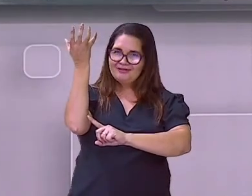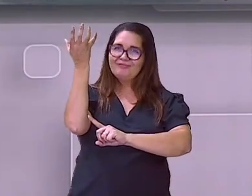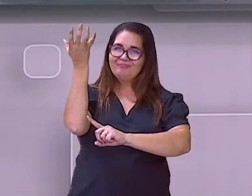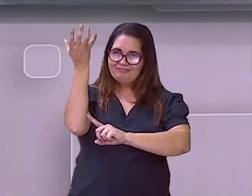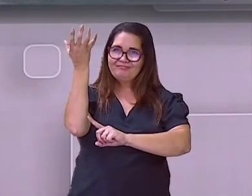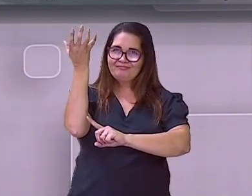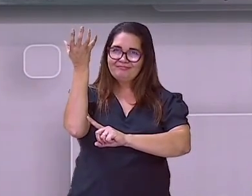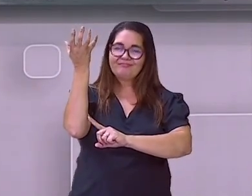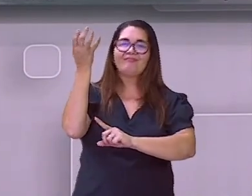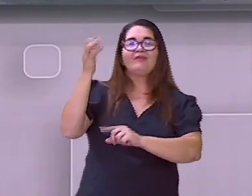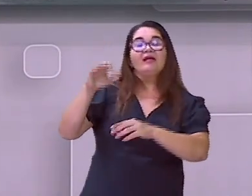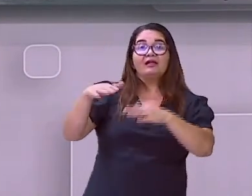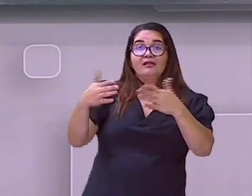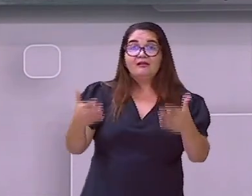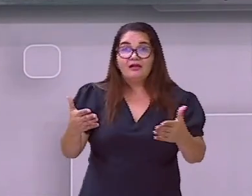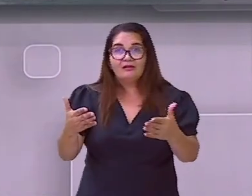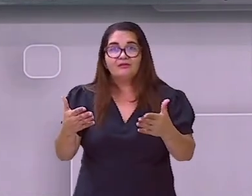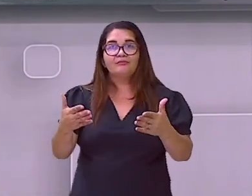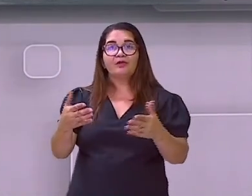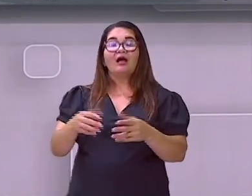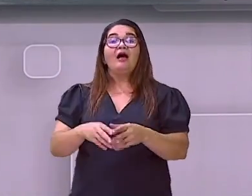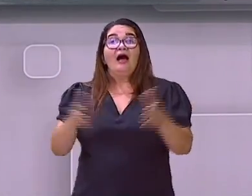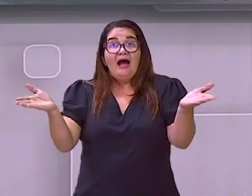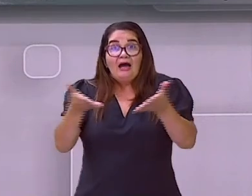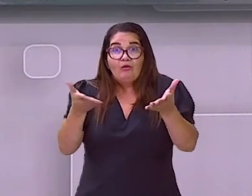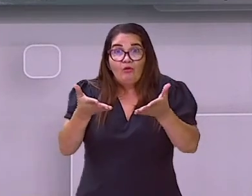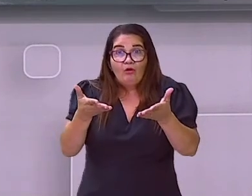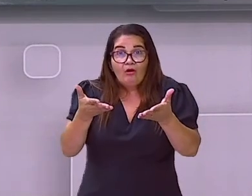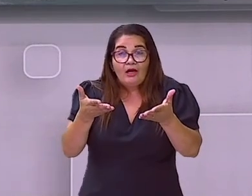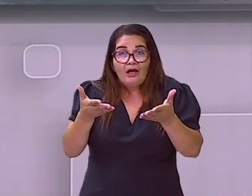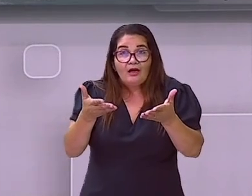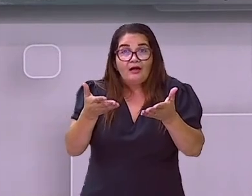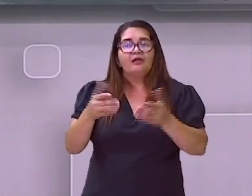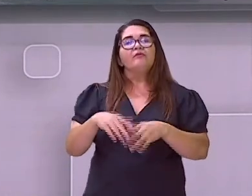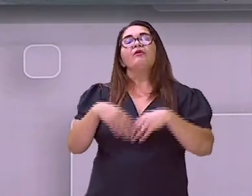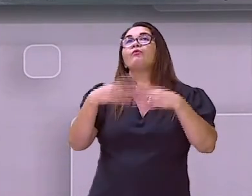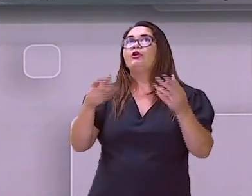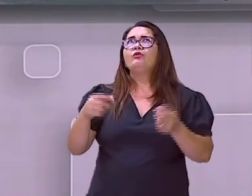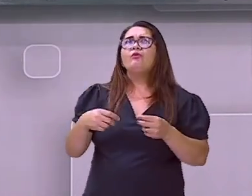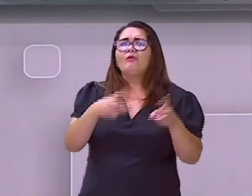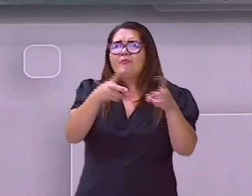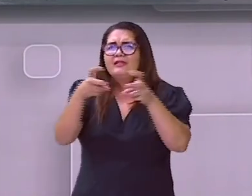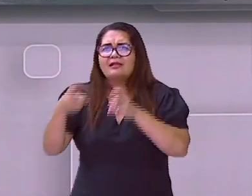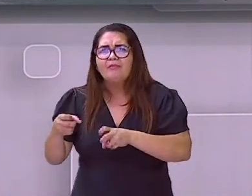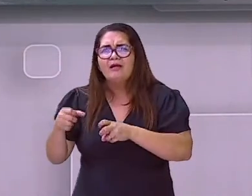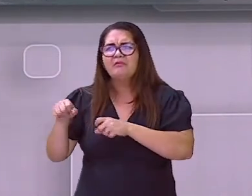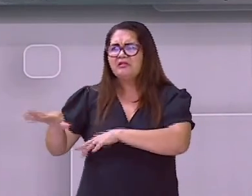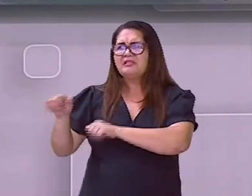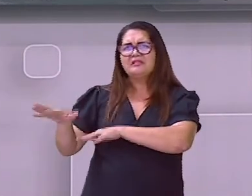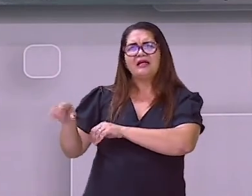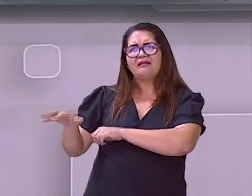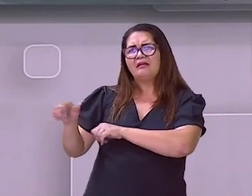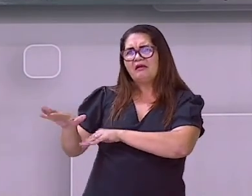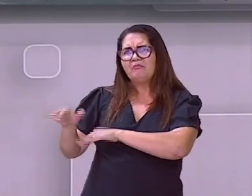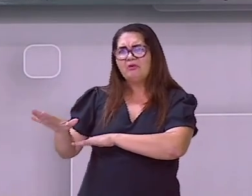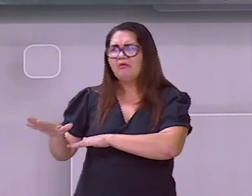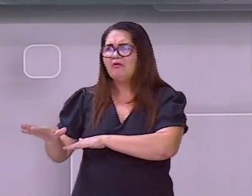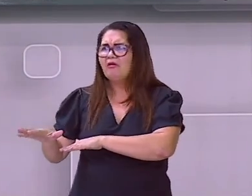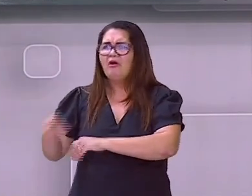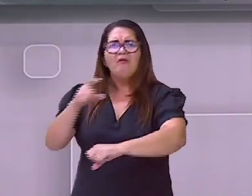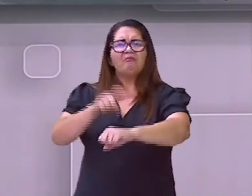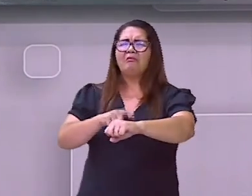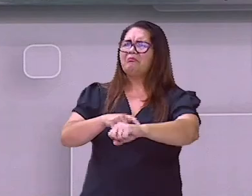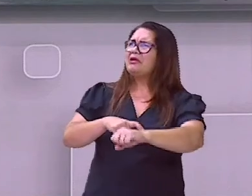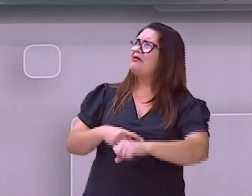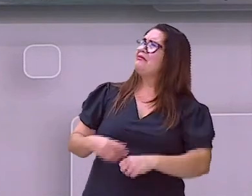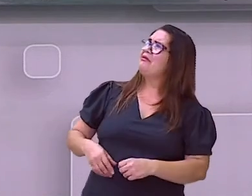verão. Nós estamos em setembro, plena primavera. Não, isso é calor demais, é verão.